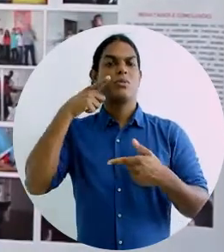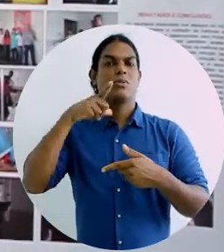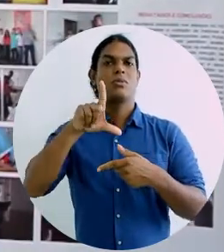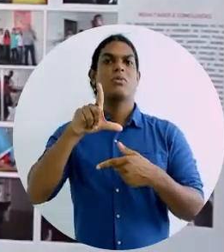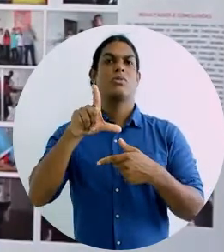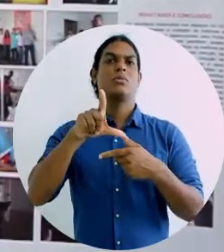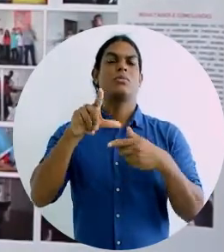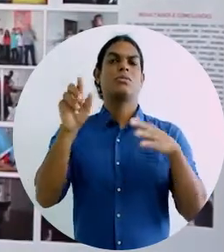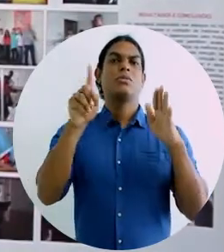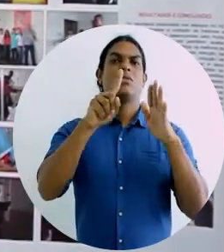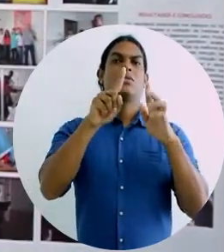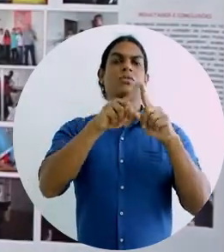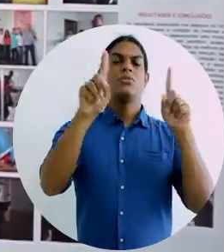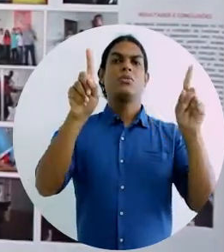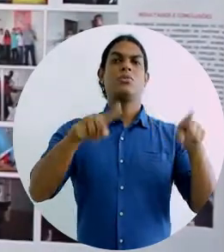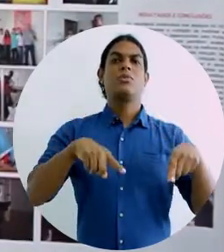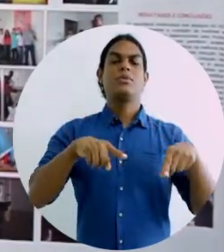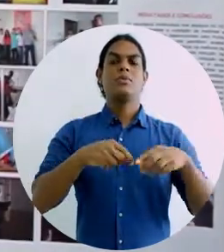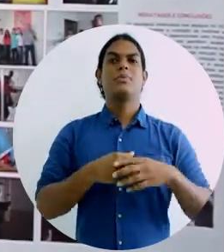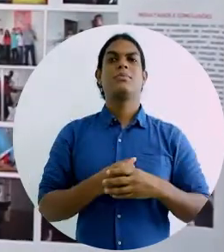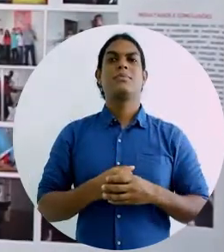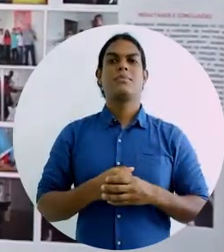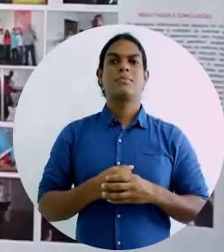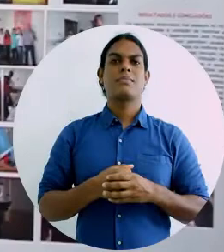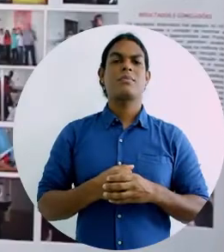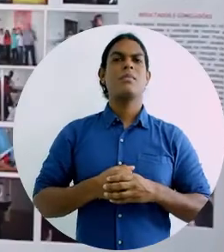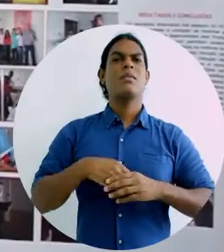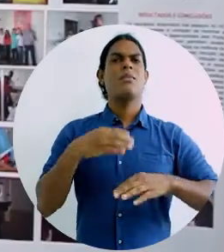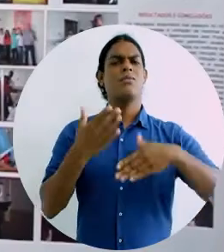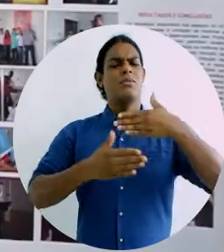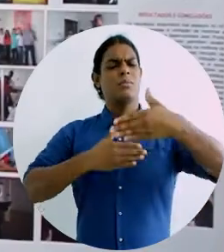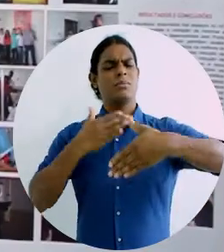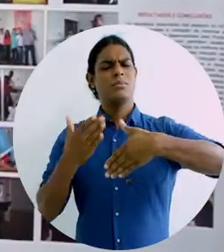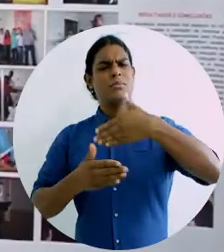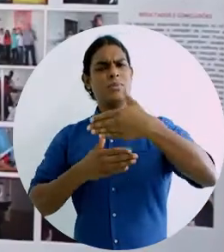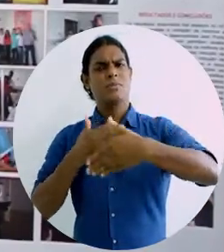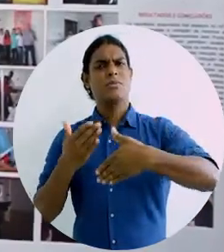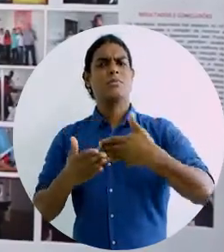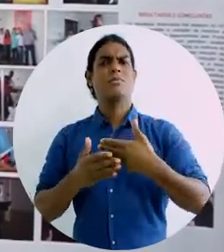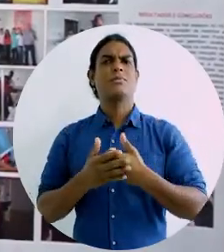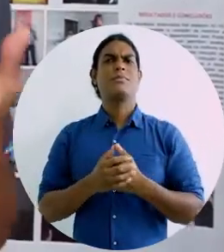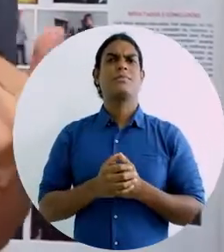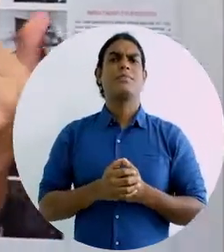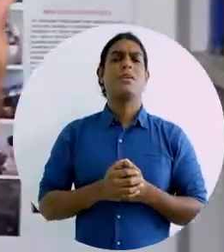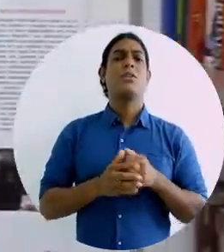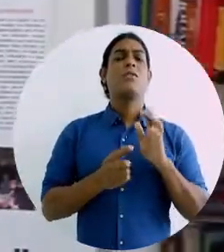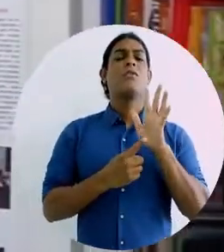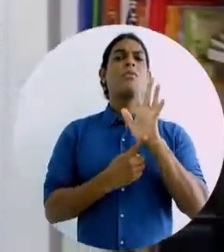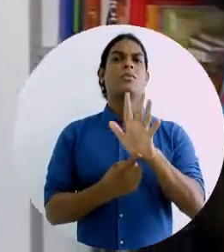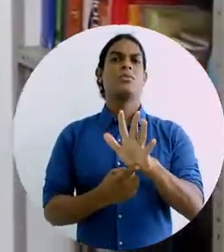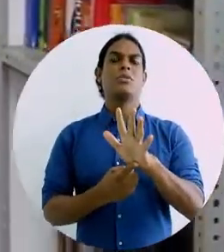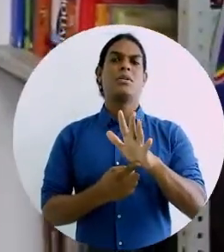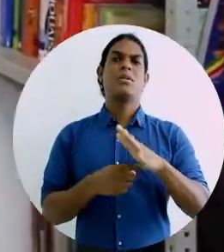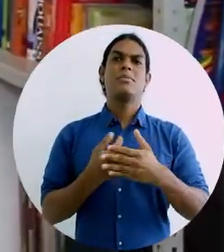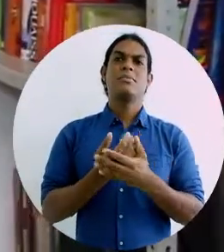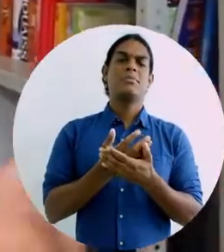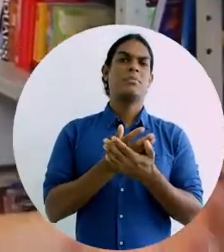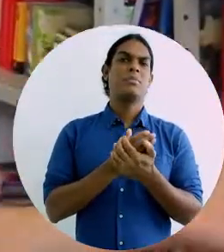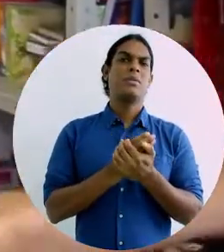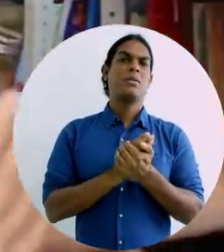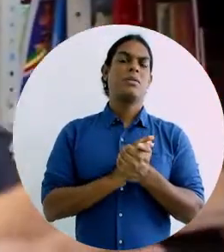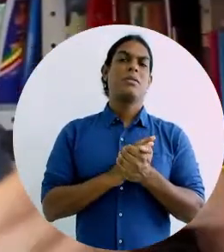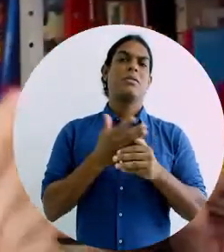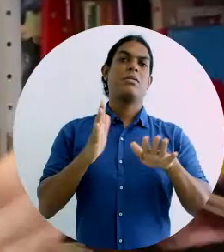coleção, aos poucos, ela foi sendo transformada de acordo com os desejos dessa comunidade. Aqui eu vou mostrar para vocês como